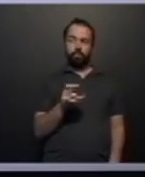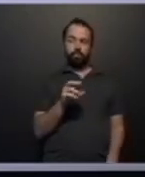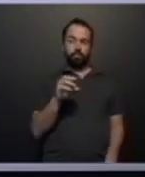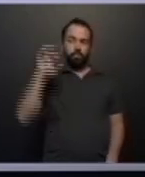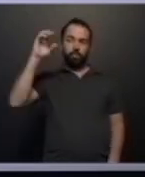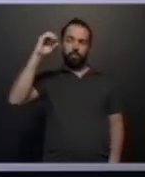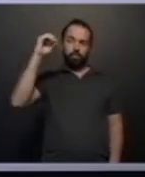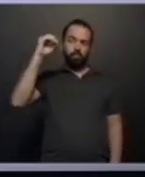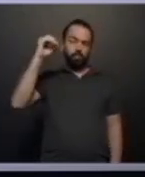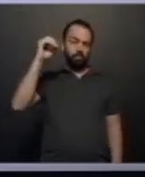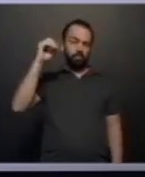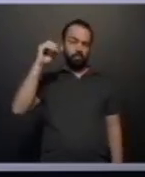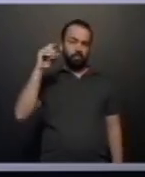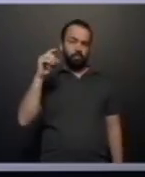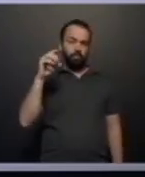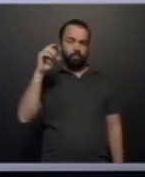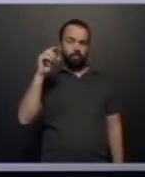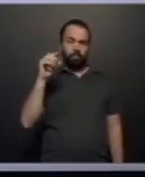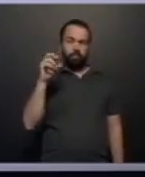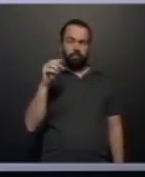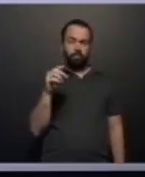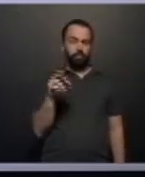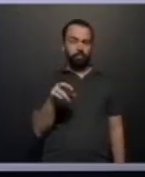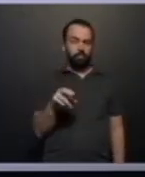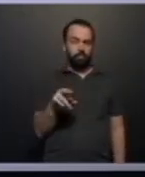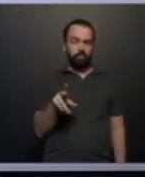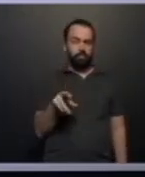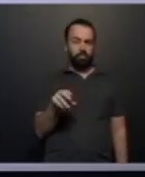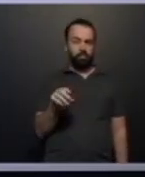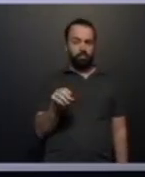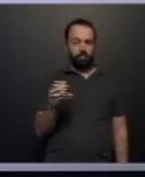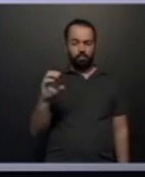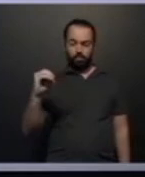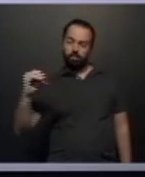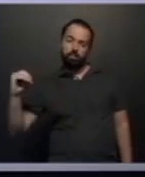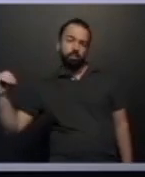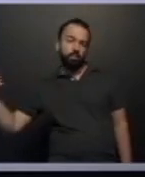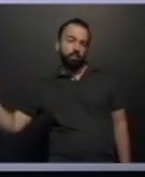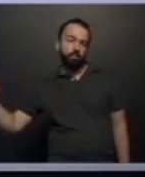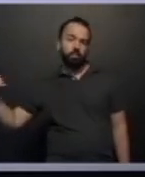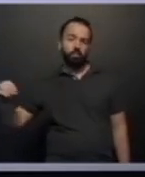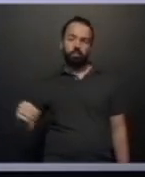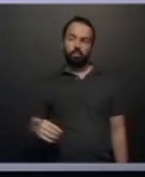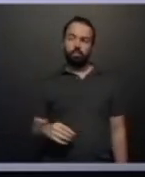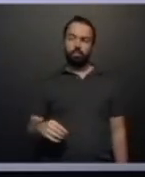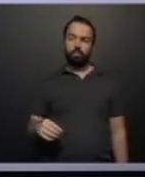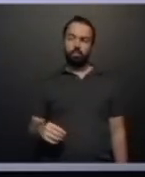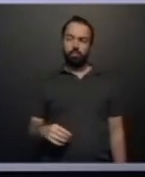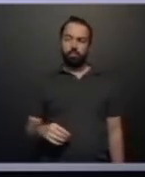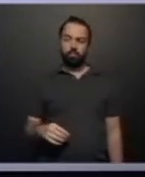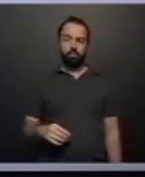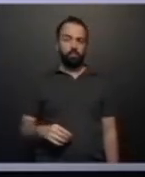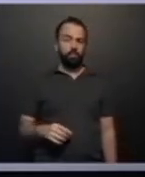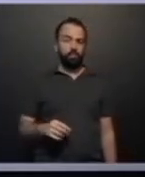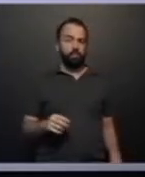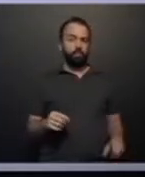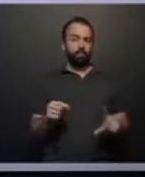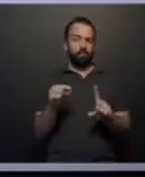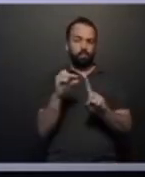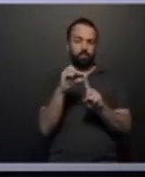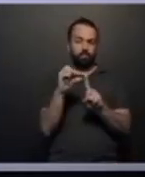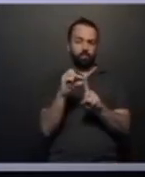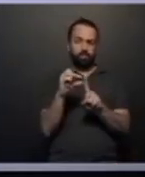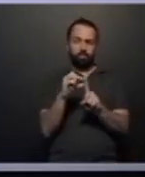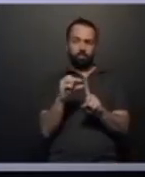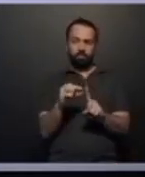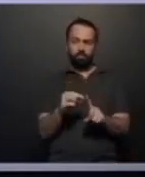o expoente é 5, 5 zeros. E assim por diante. Posso pensar aqui também, ó, na unidade, o